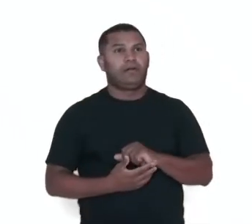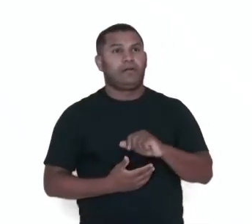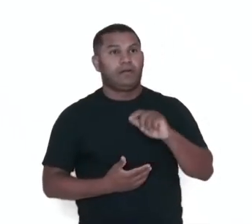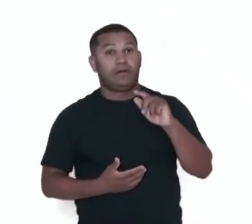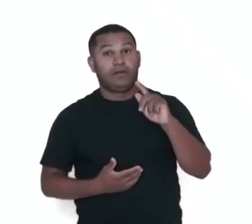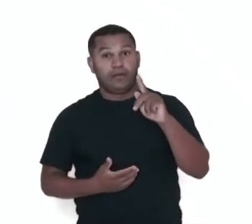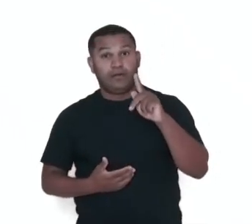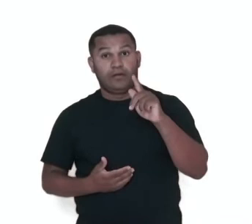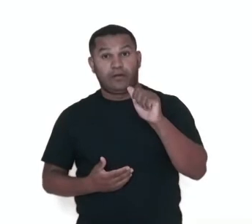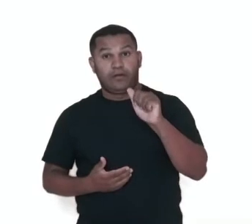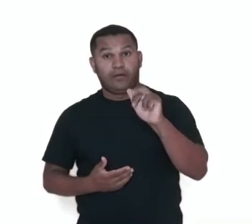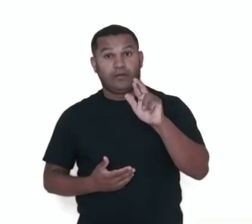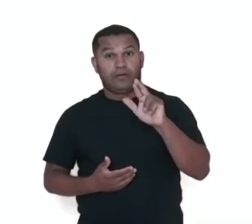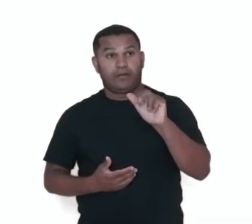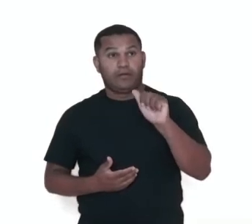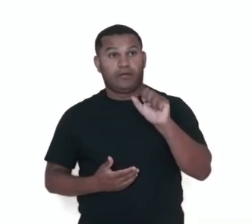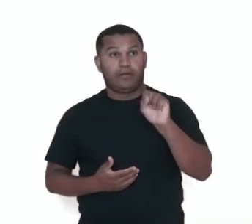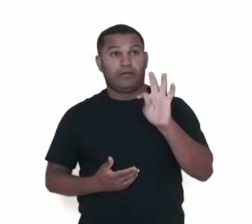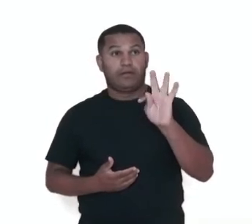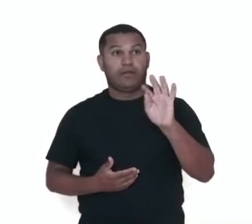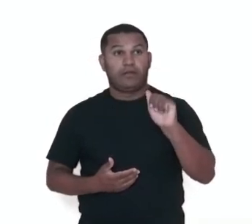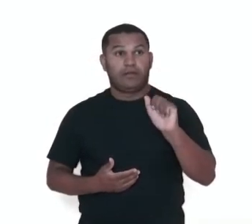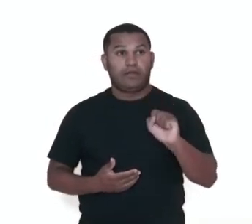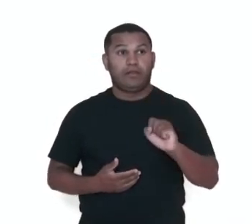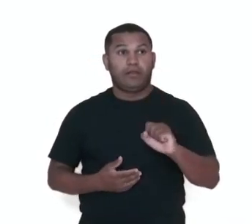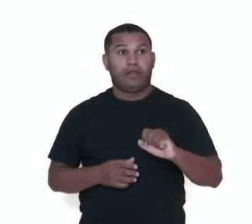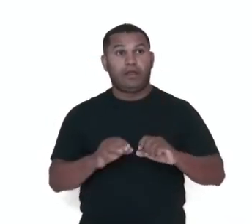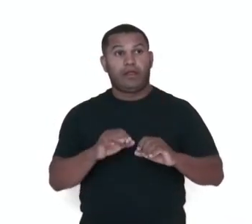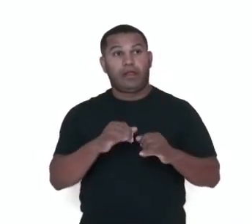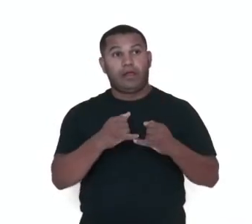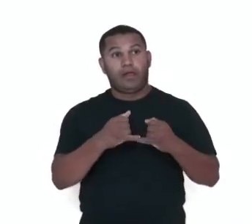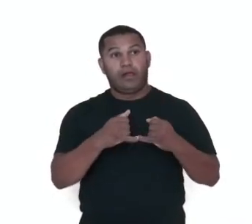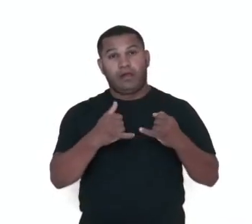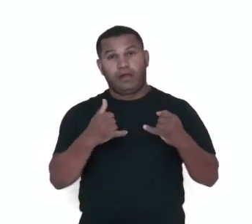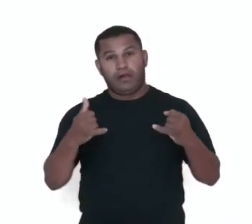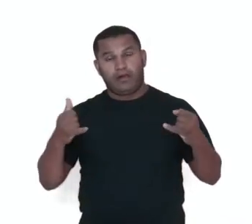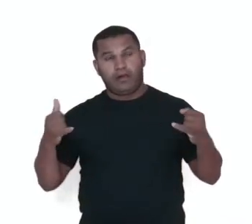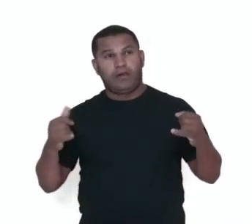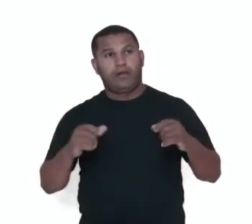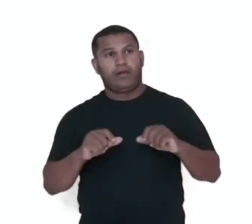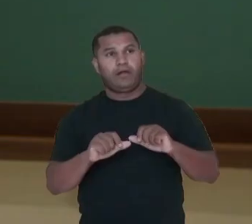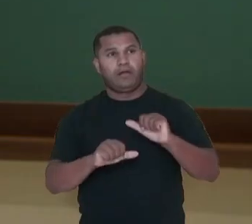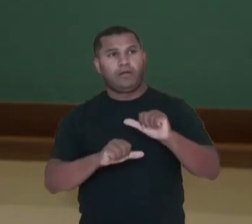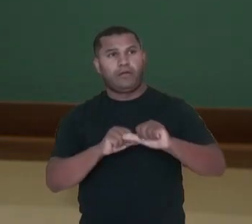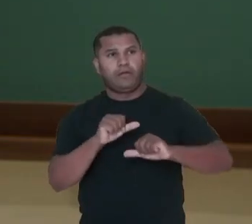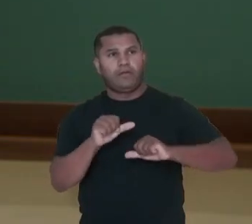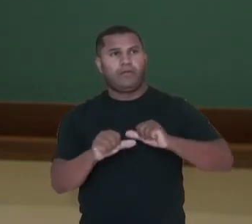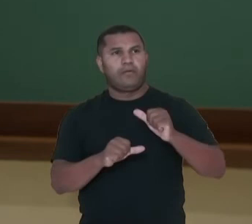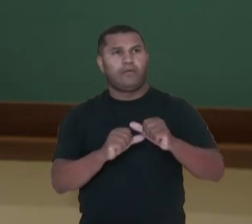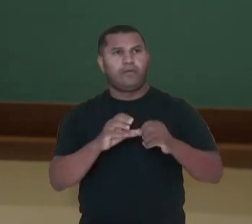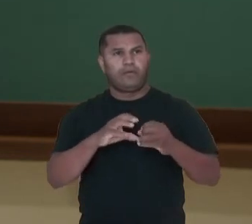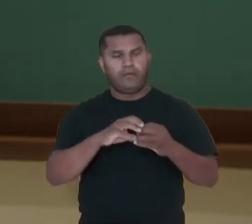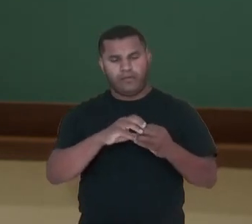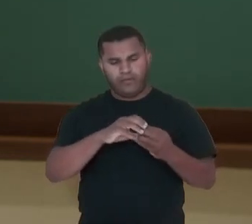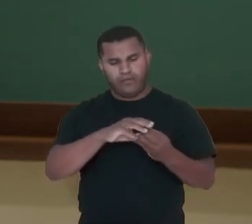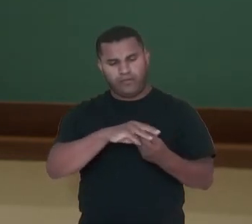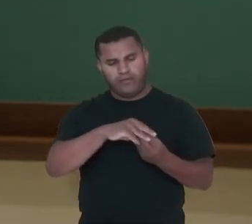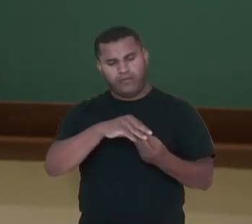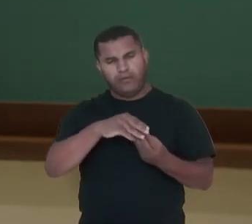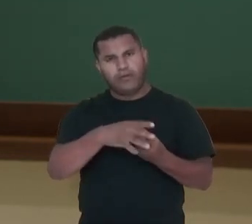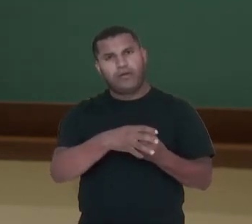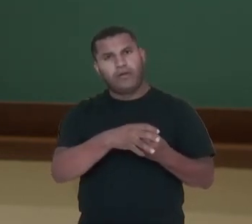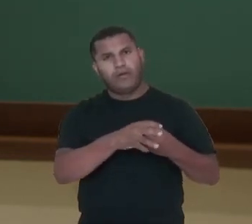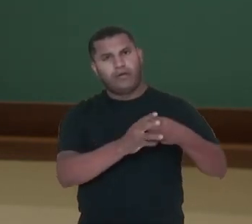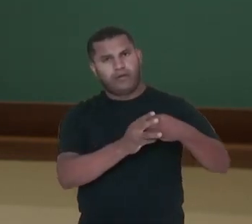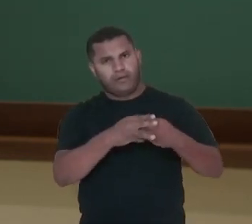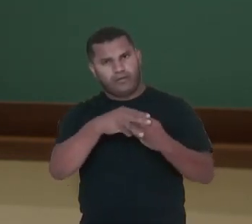Os parasitas geralmente têm o corpo que é revestido por uma camada. Essa camada que reveste o corpo dos nemateumintos